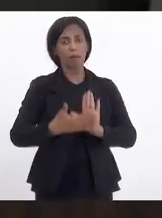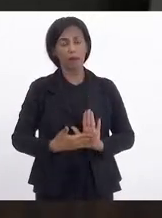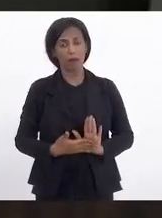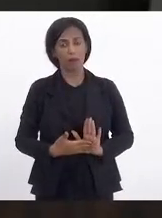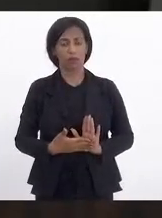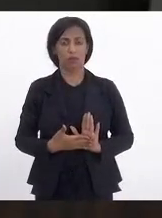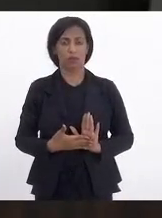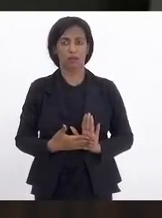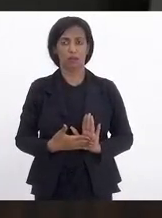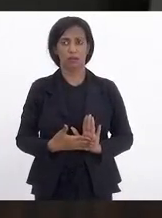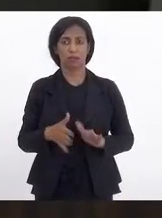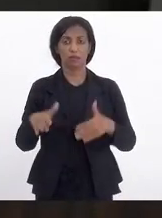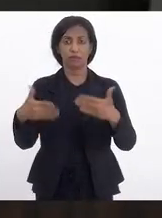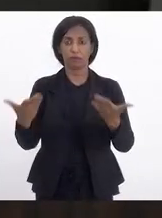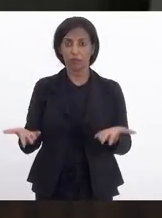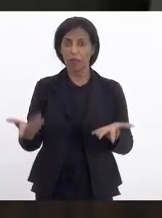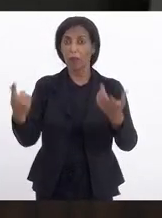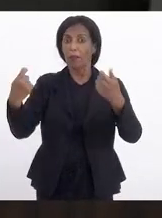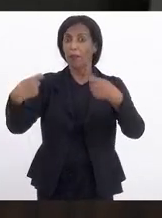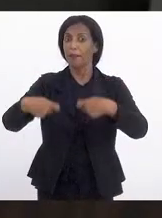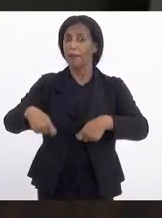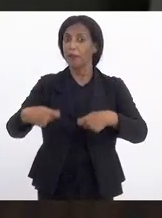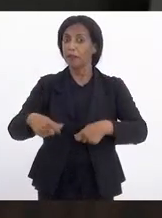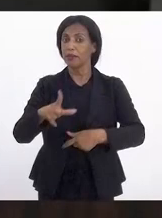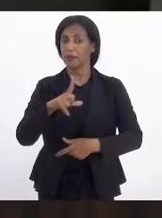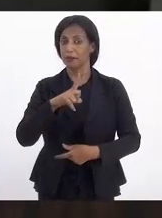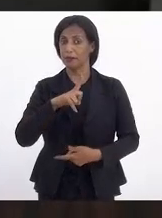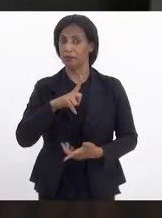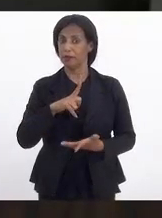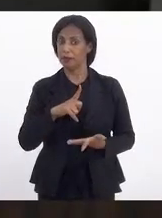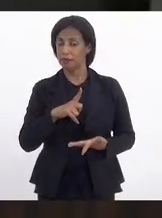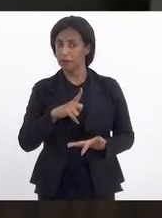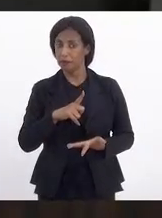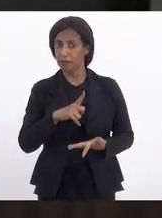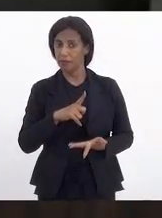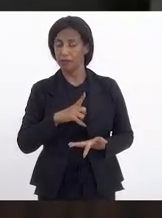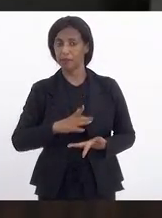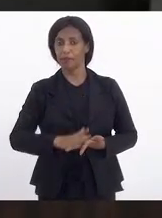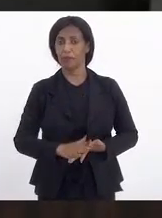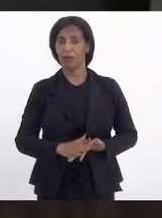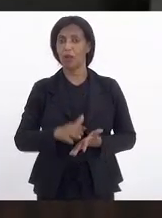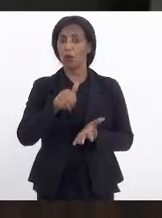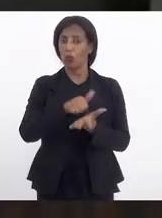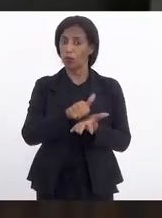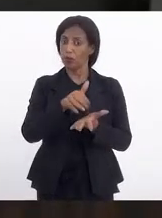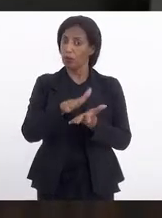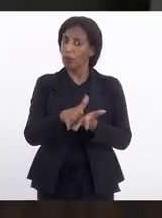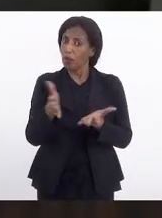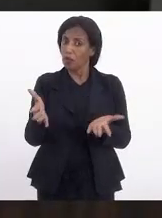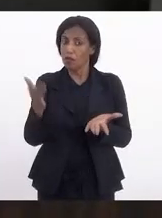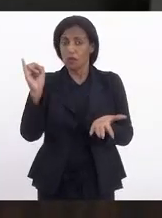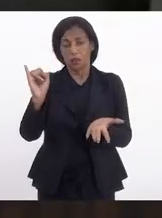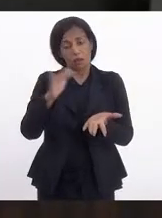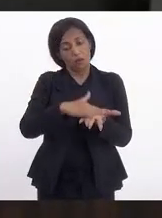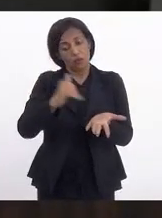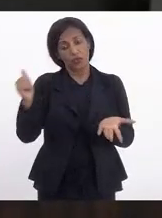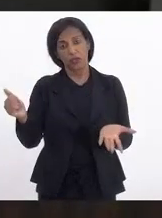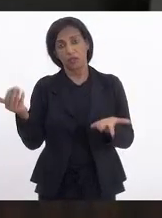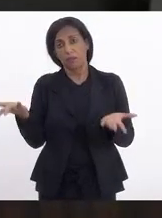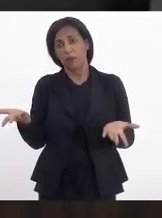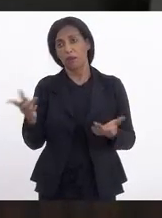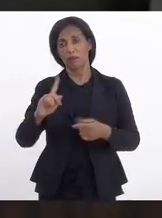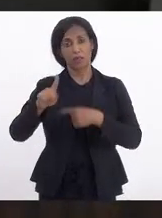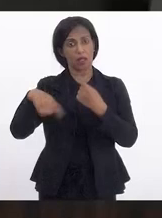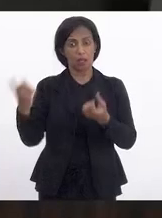Então mas aí precisa ter O Que É Que Tem consequências senão a gente tira da pauta